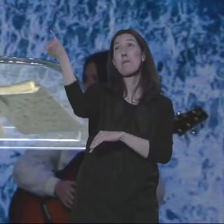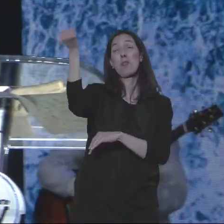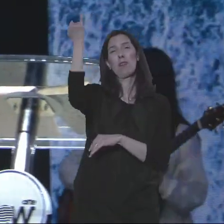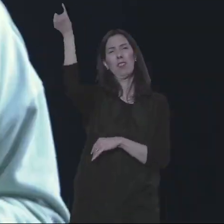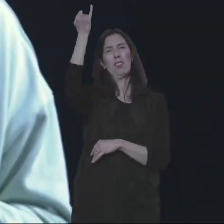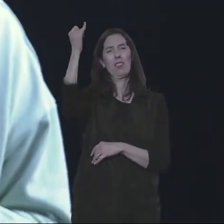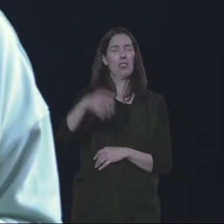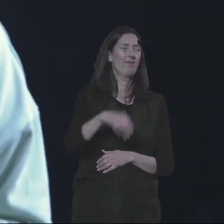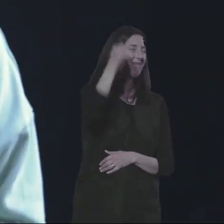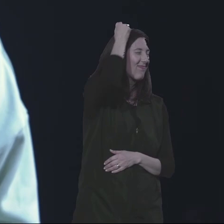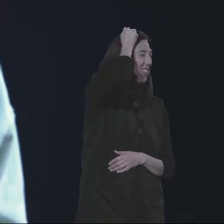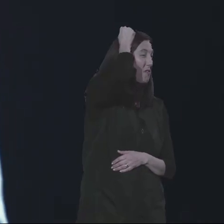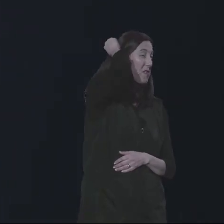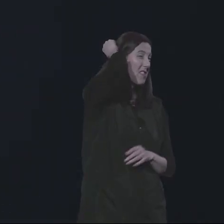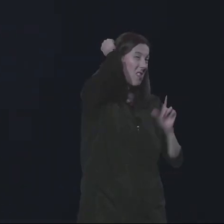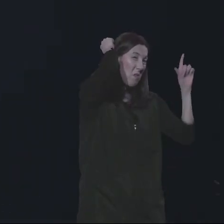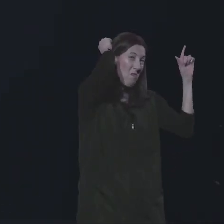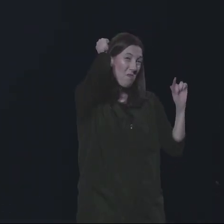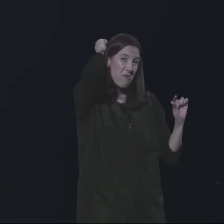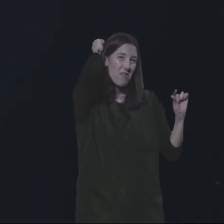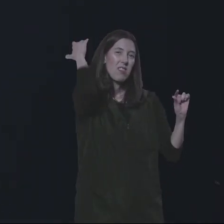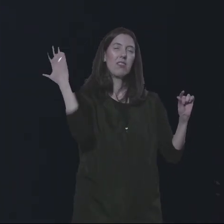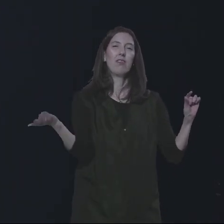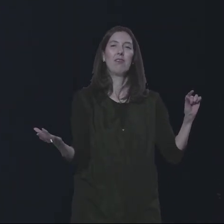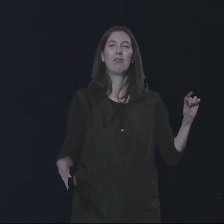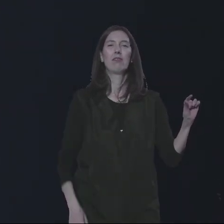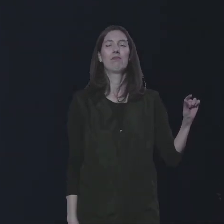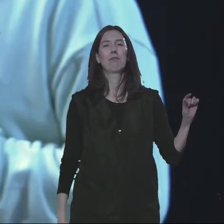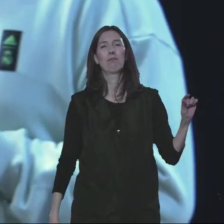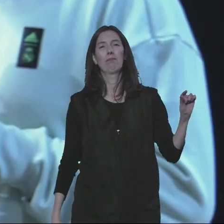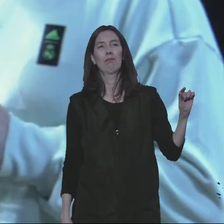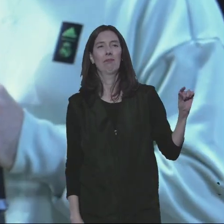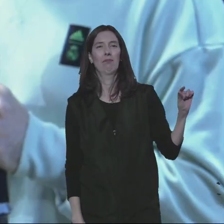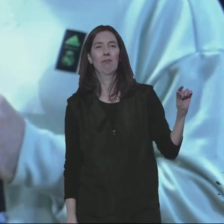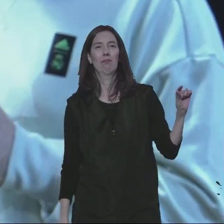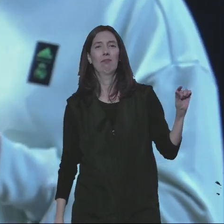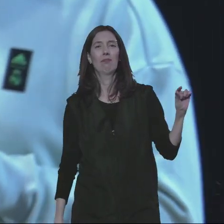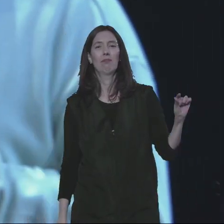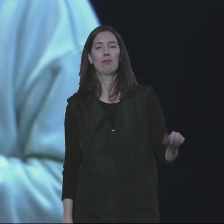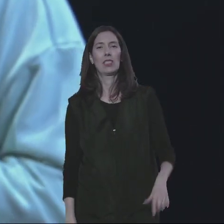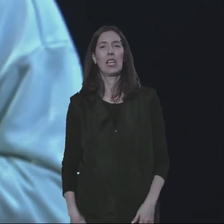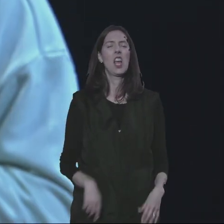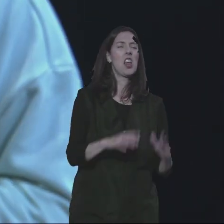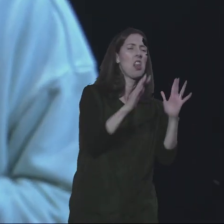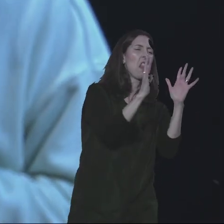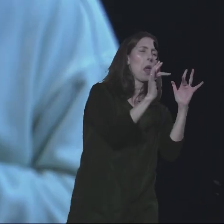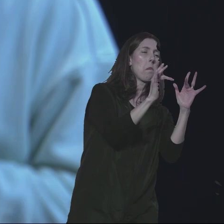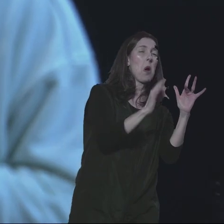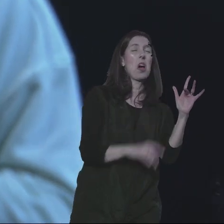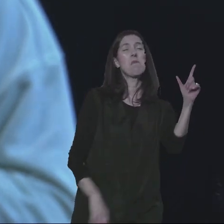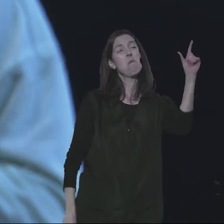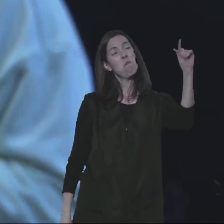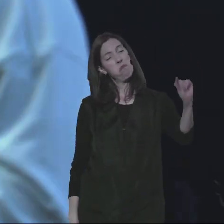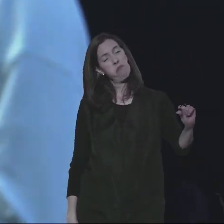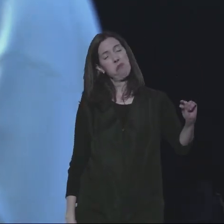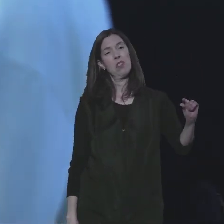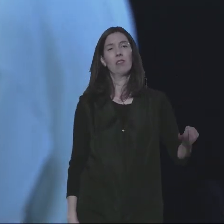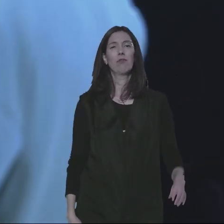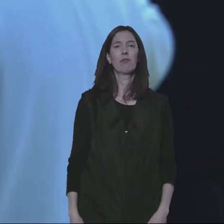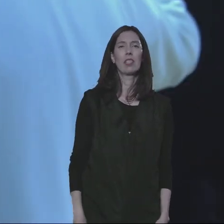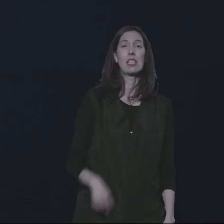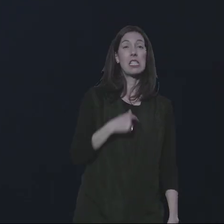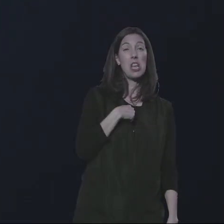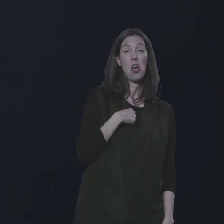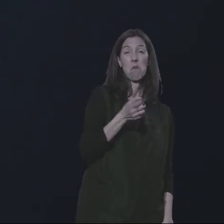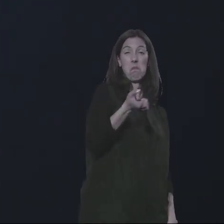o vestibular já não é mais tão importante, se eu vou namorar ou não, já não é mais tão importante, se eu sou